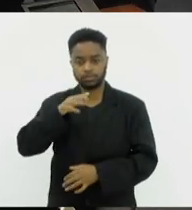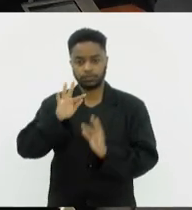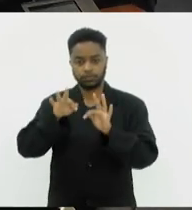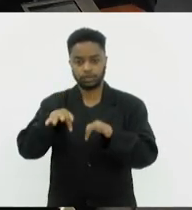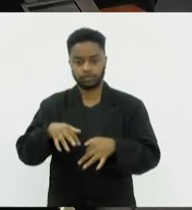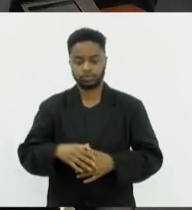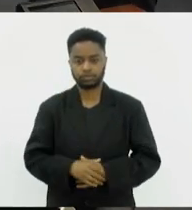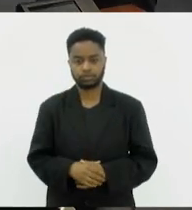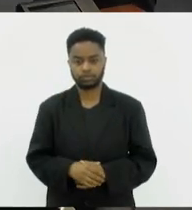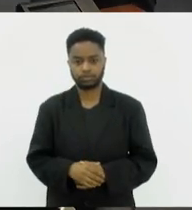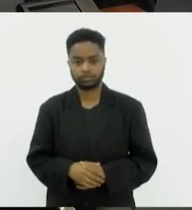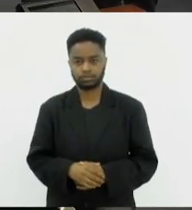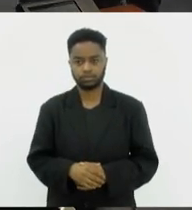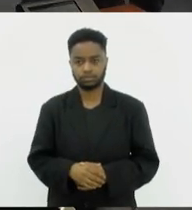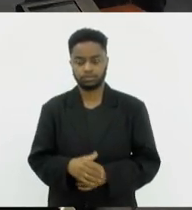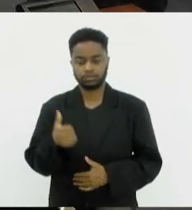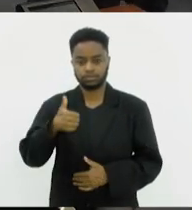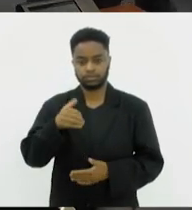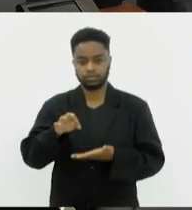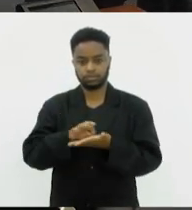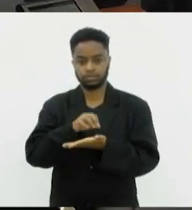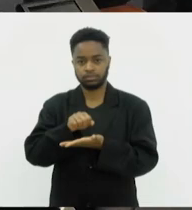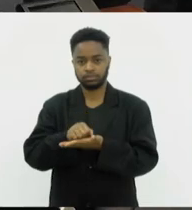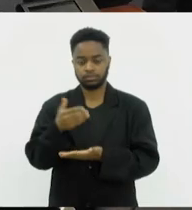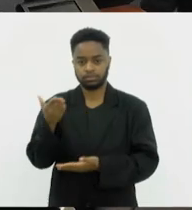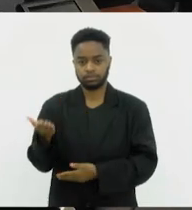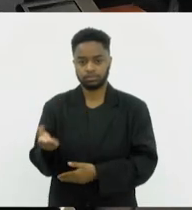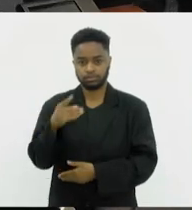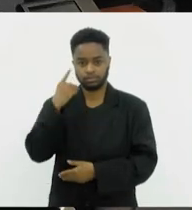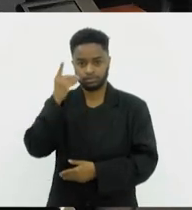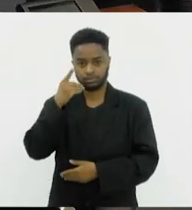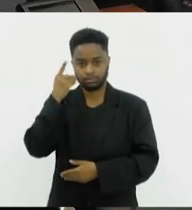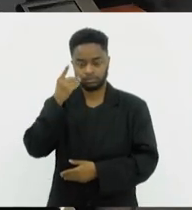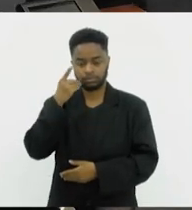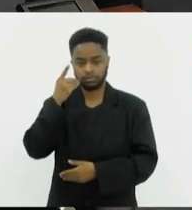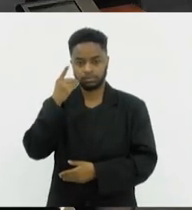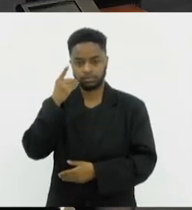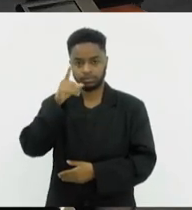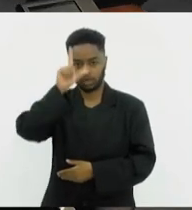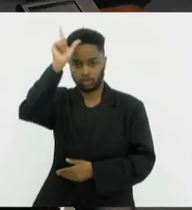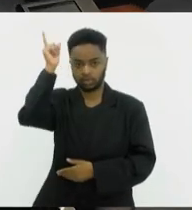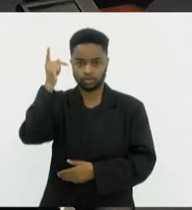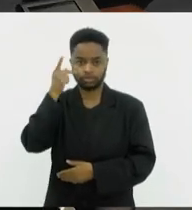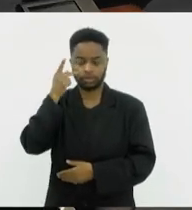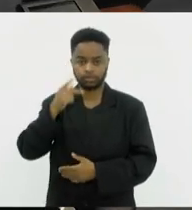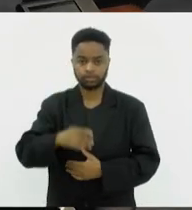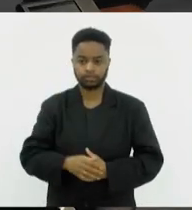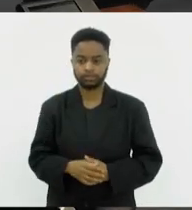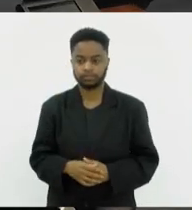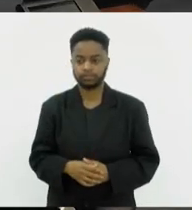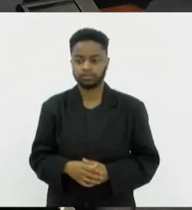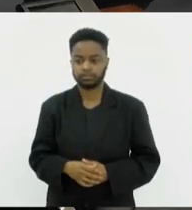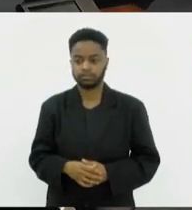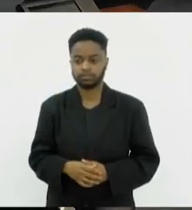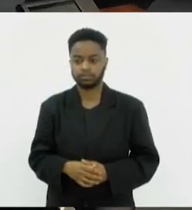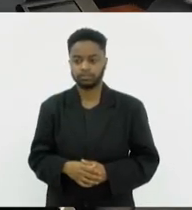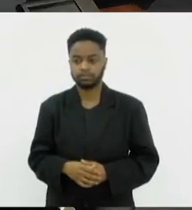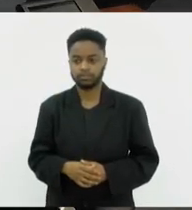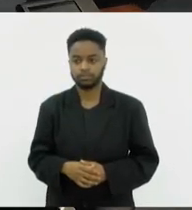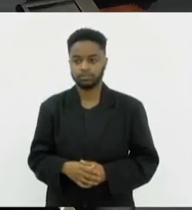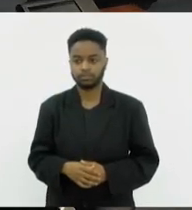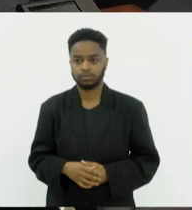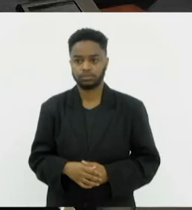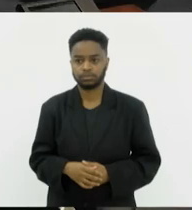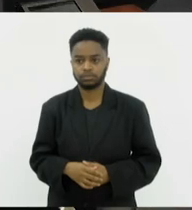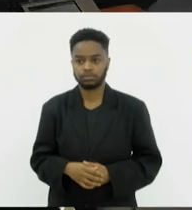final. Nosso primeiro orador inscrito, nosso nobre deputado Luiz Paulo da Rocha.